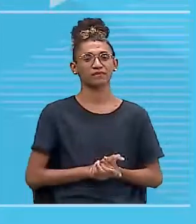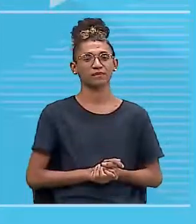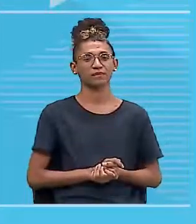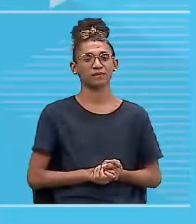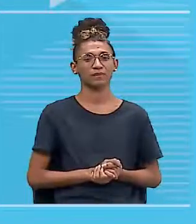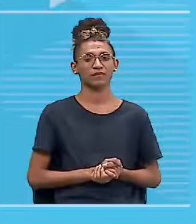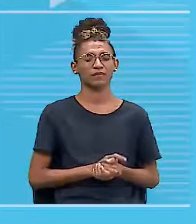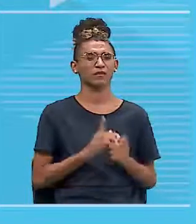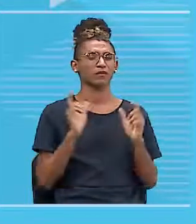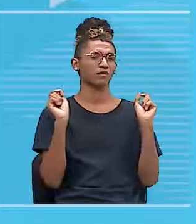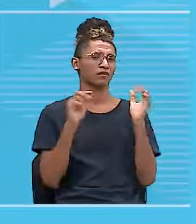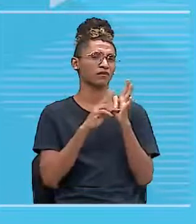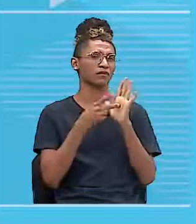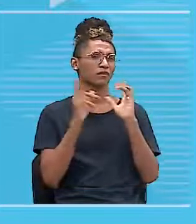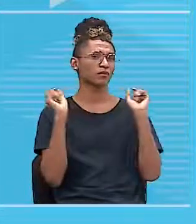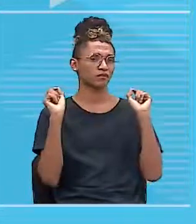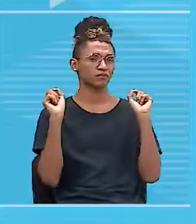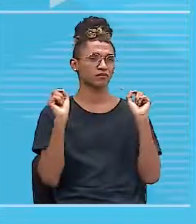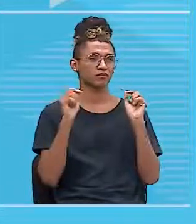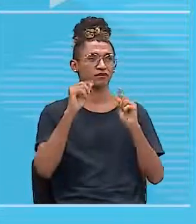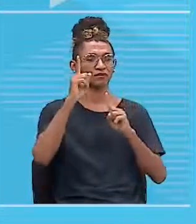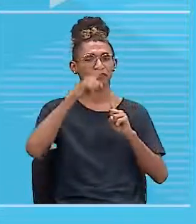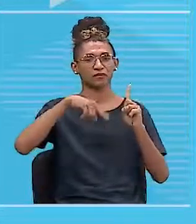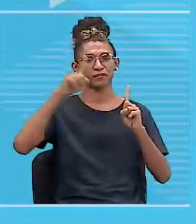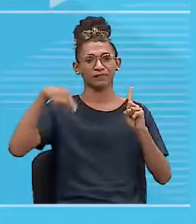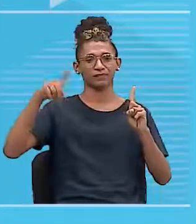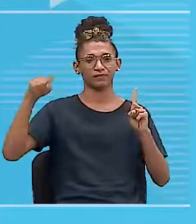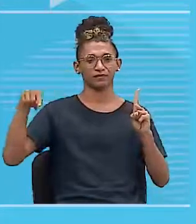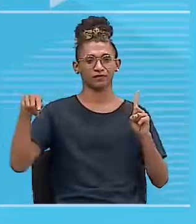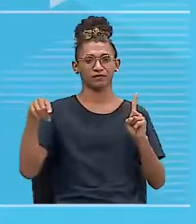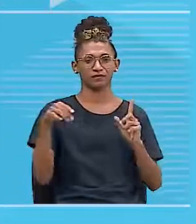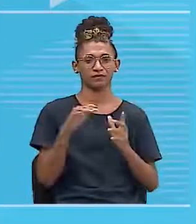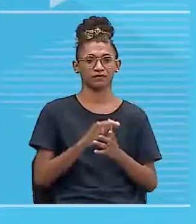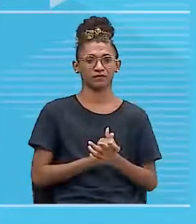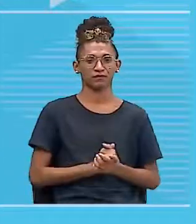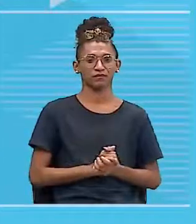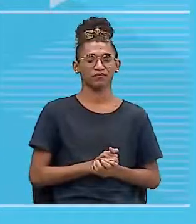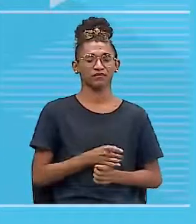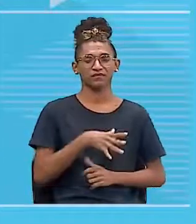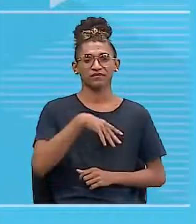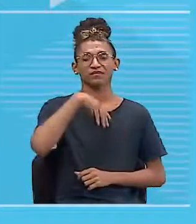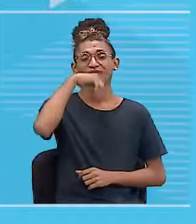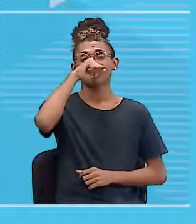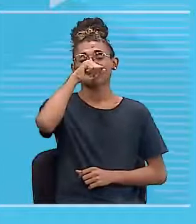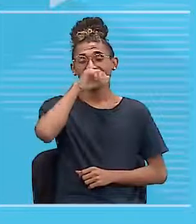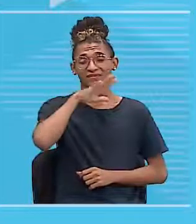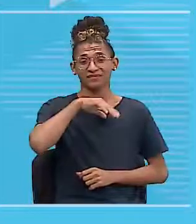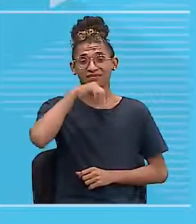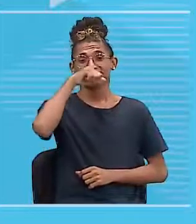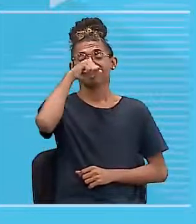que é isso aí pessoal um gráfico meu filho é um gráfico Respira fundo aí Respira fundo